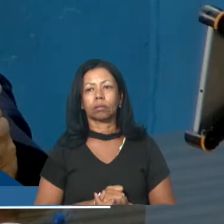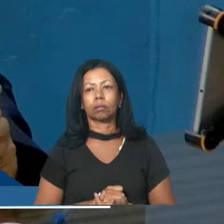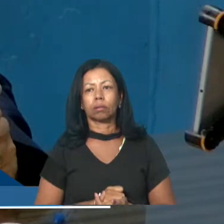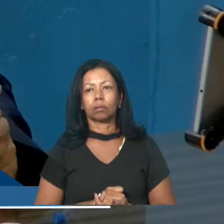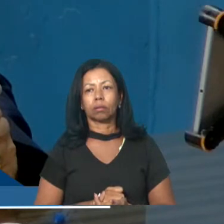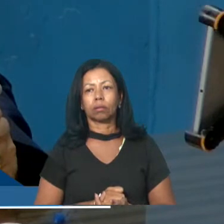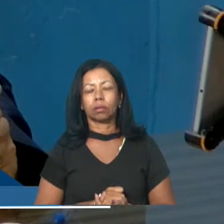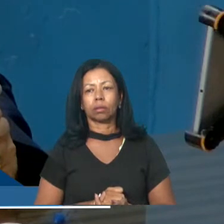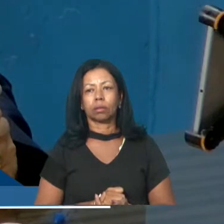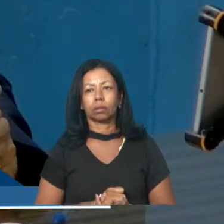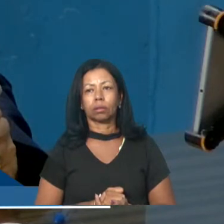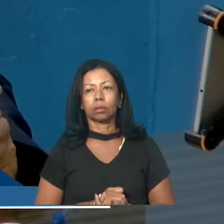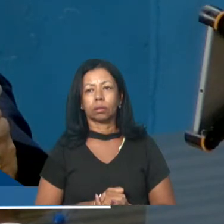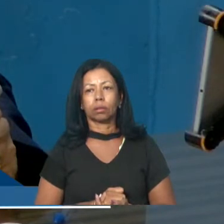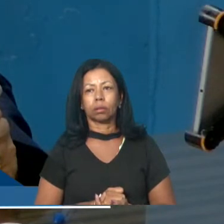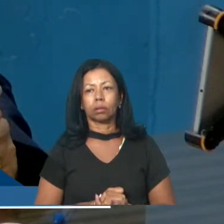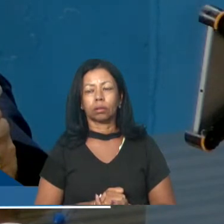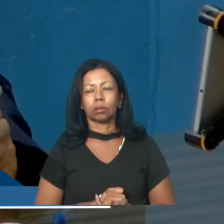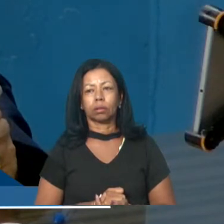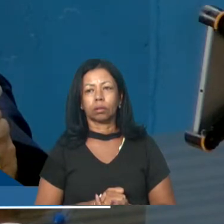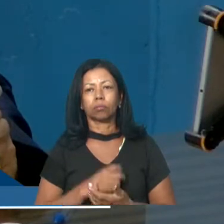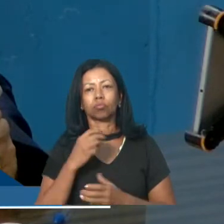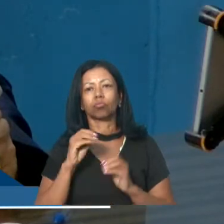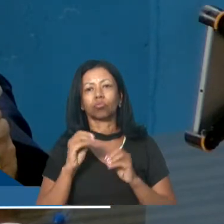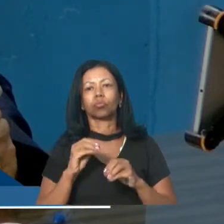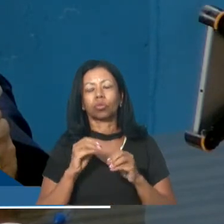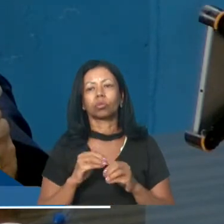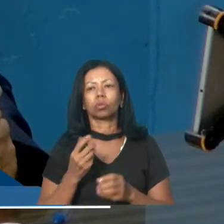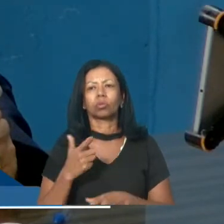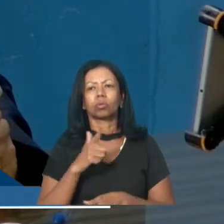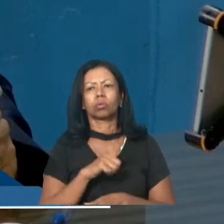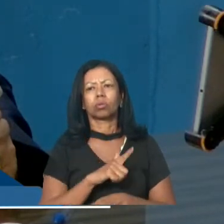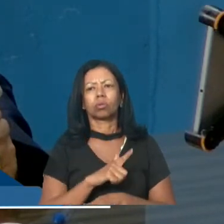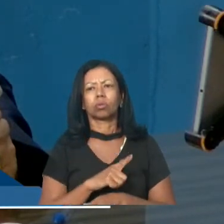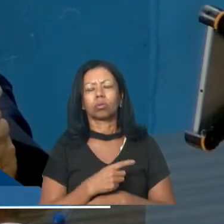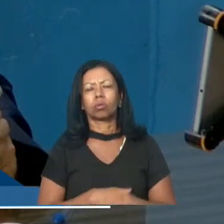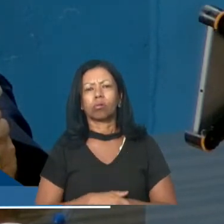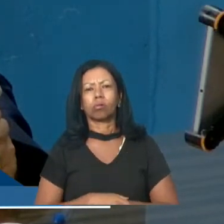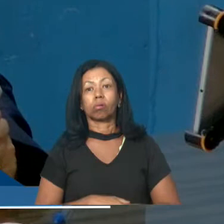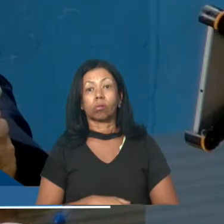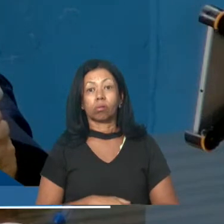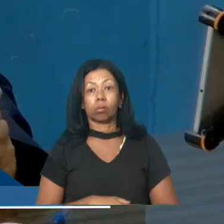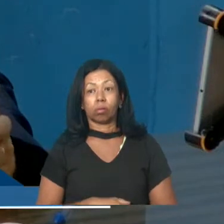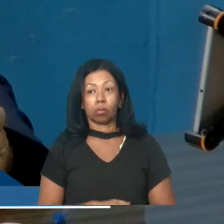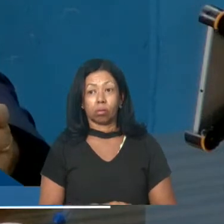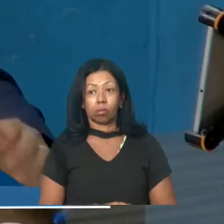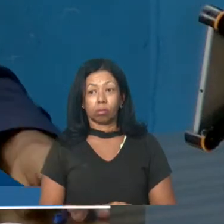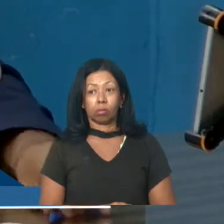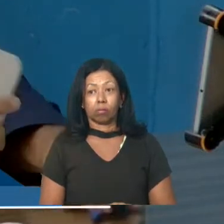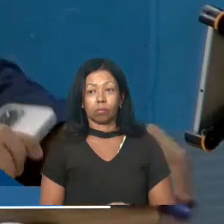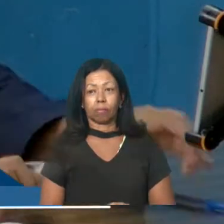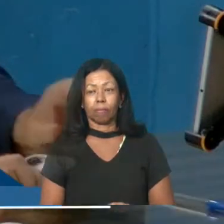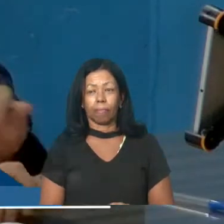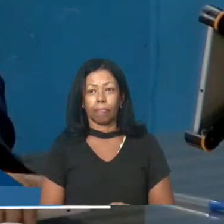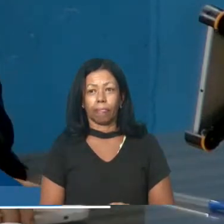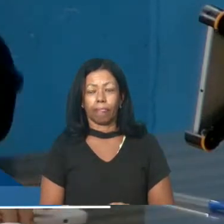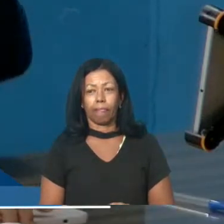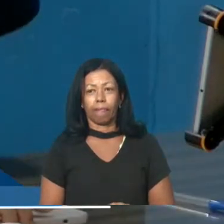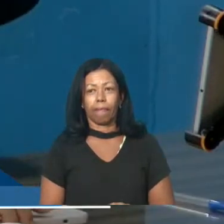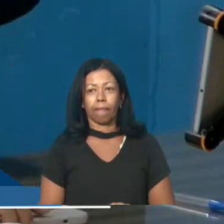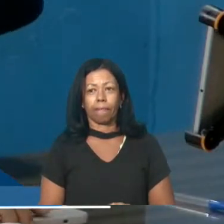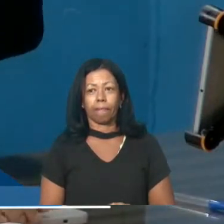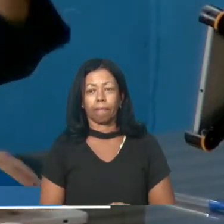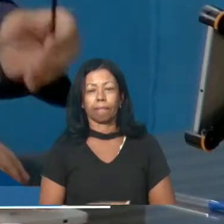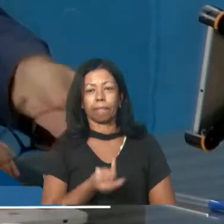em cerimônia no Palácio do Planalto, decreto que institui programas voltados à empreendedorismo, feminina, proteção, o primeiro decreto de... É o presidente Bolsonaro, que